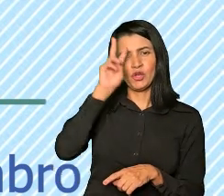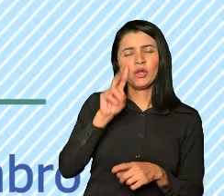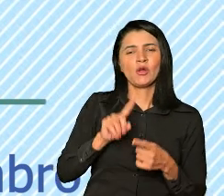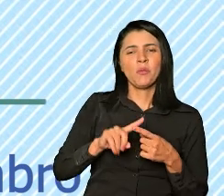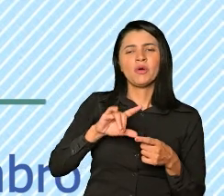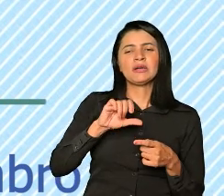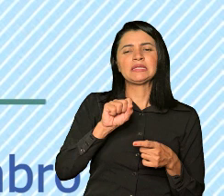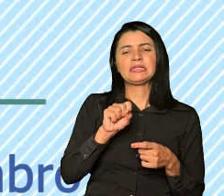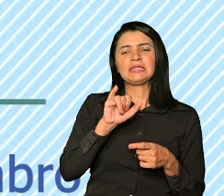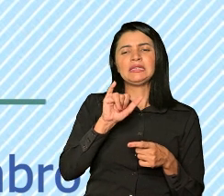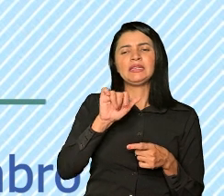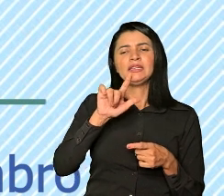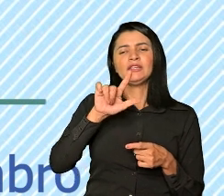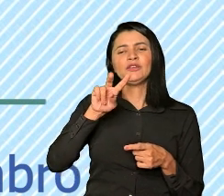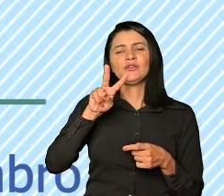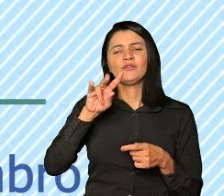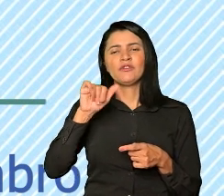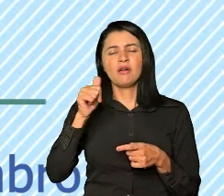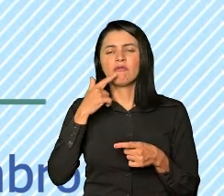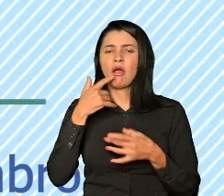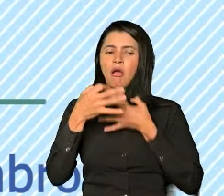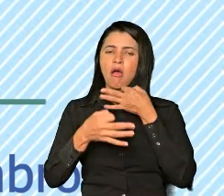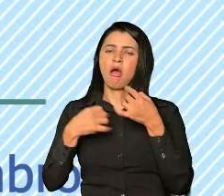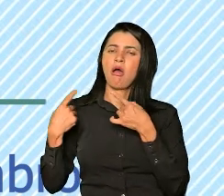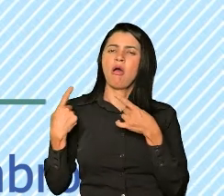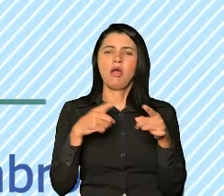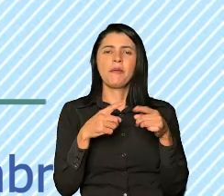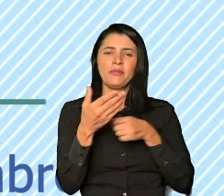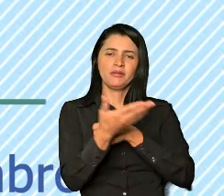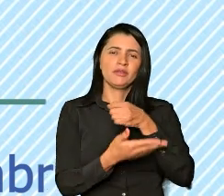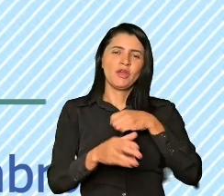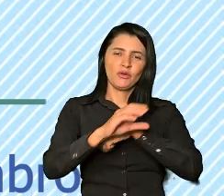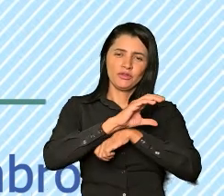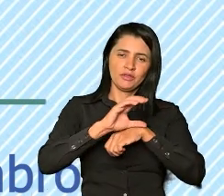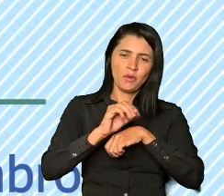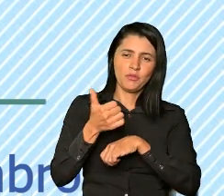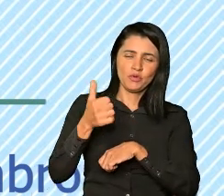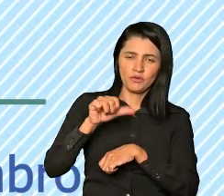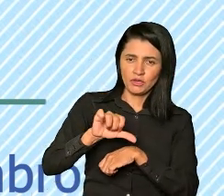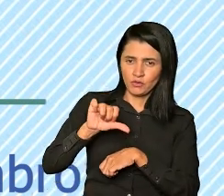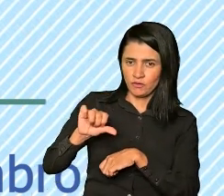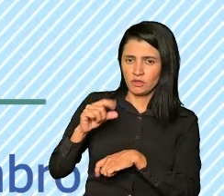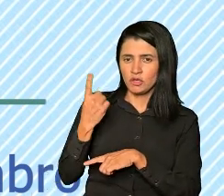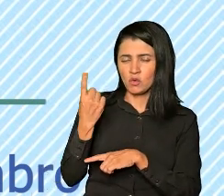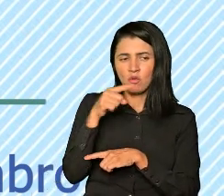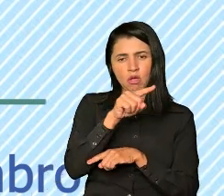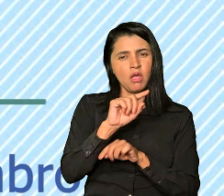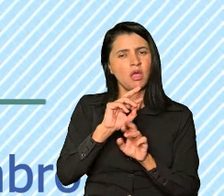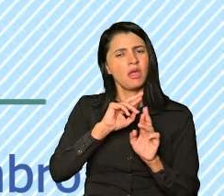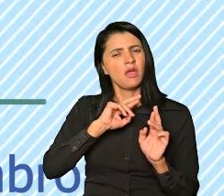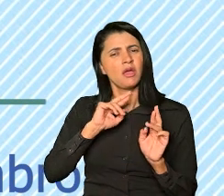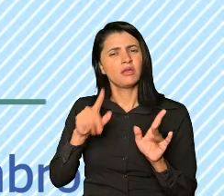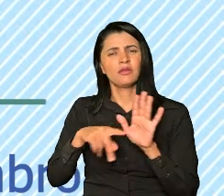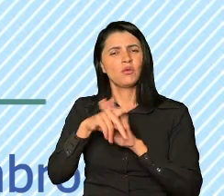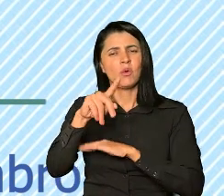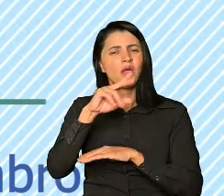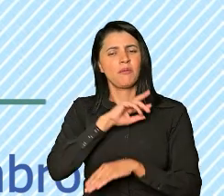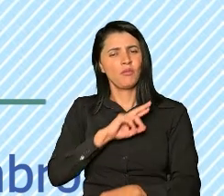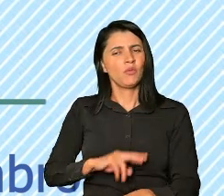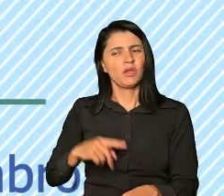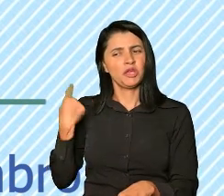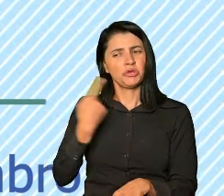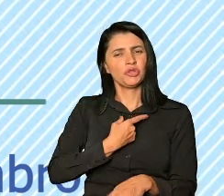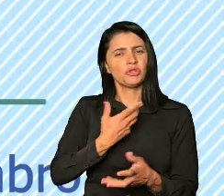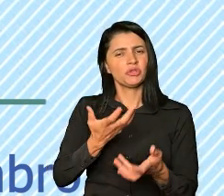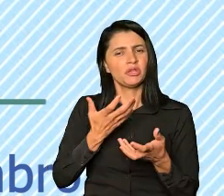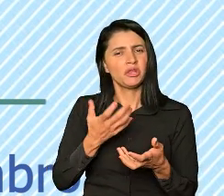Jardim, que vai dizer, logo criticar, a partir da Constituição de 1891, que essa não era a república dos nossos sonhos, não